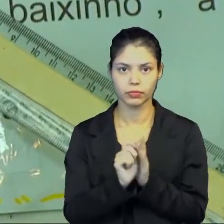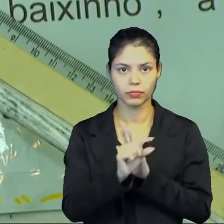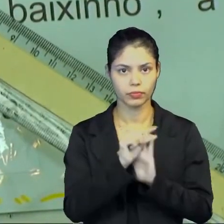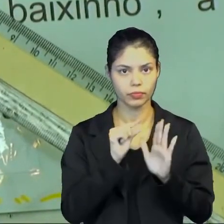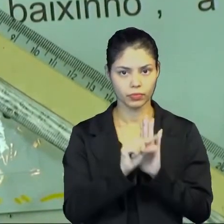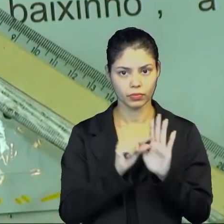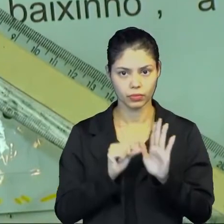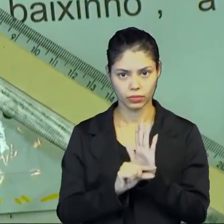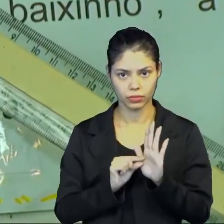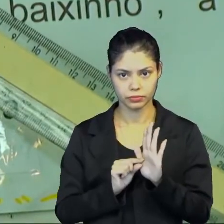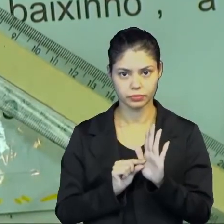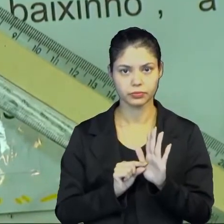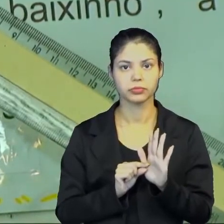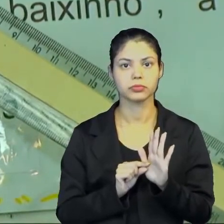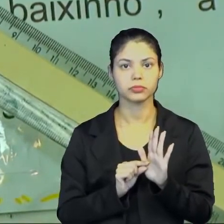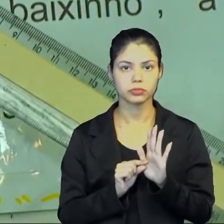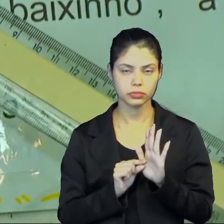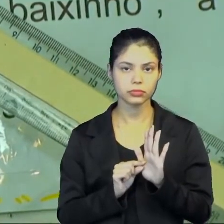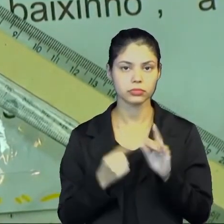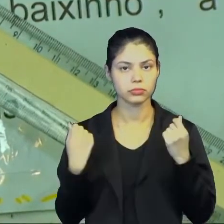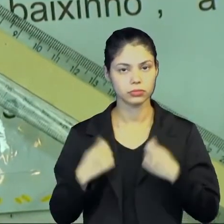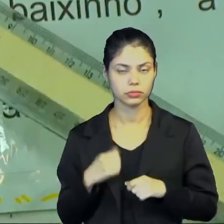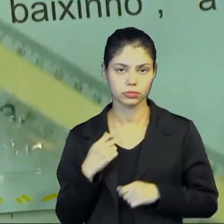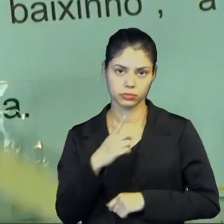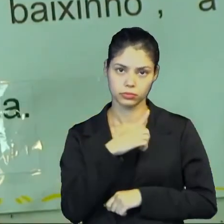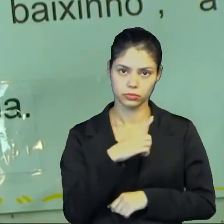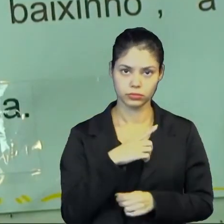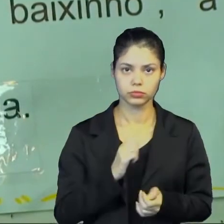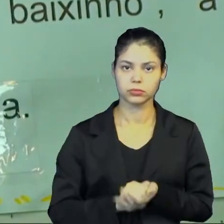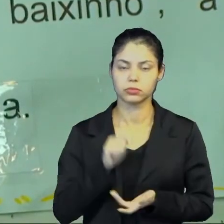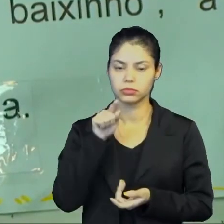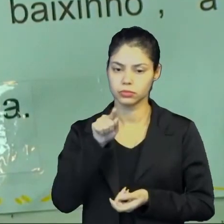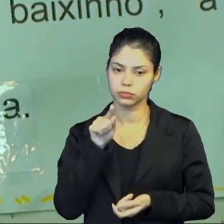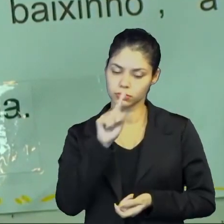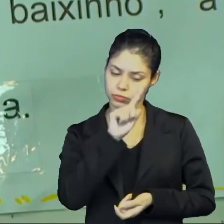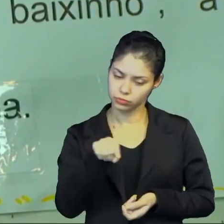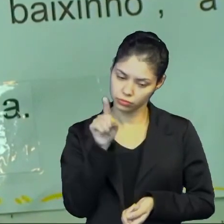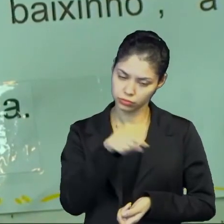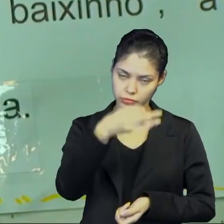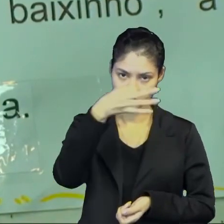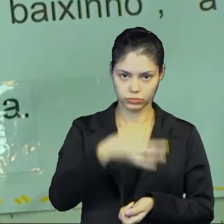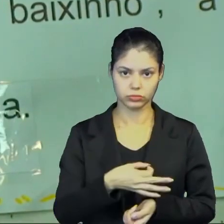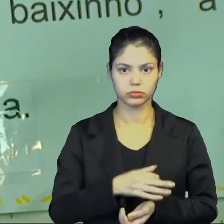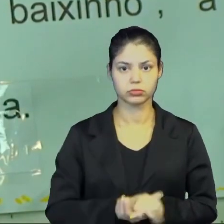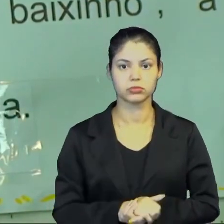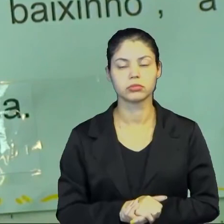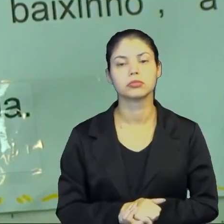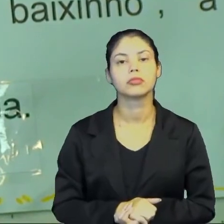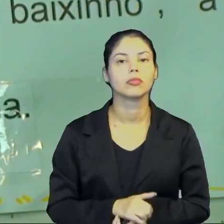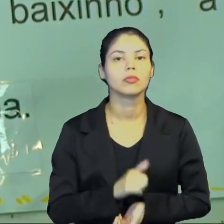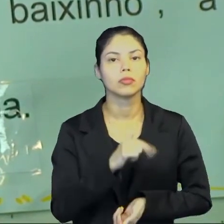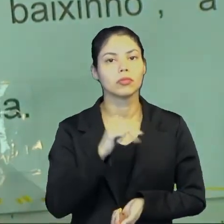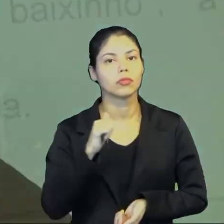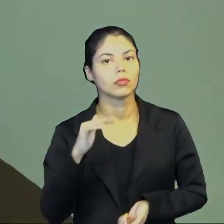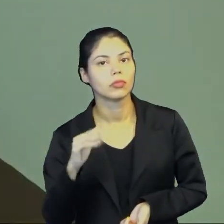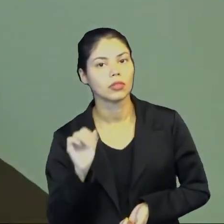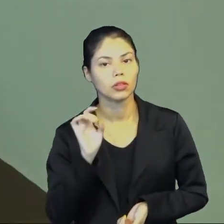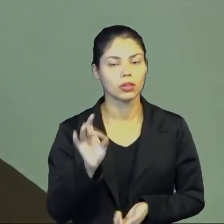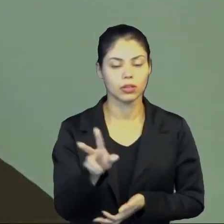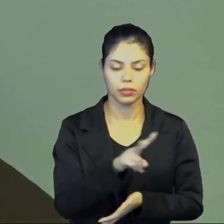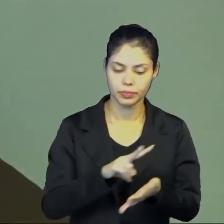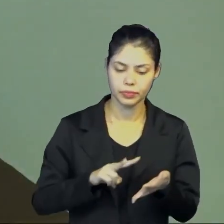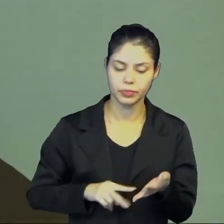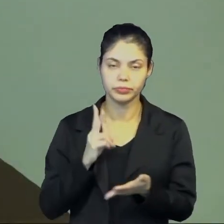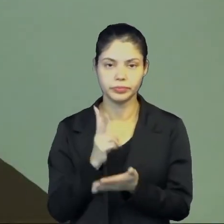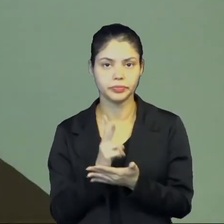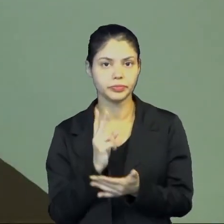do texto que você necessita, para você marcar a resposta aqui. Nunca faça somente uma leitura.